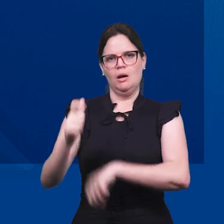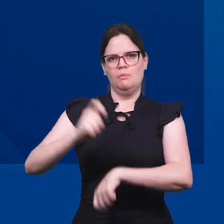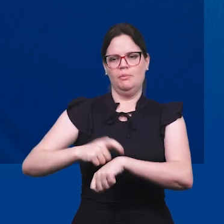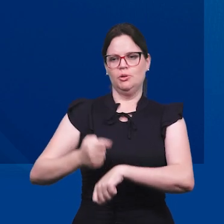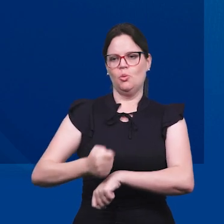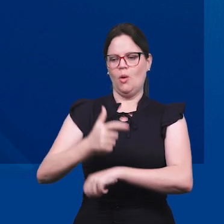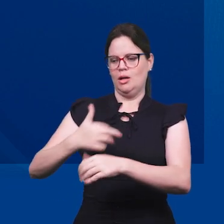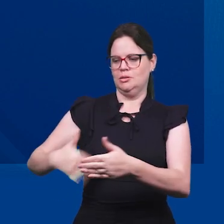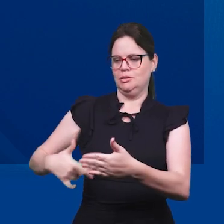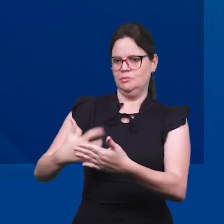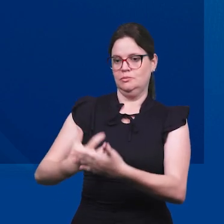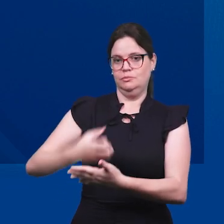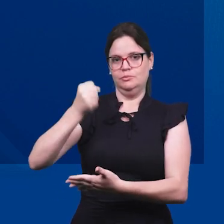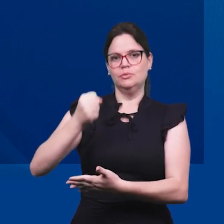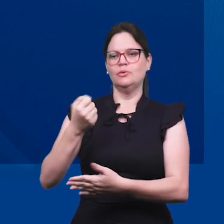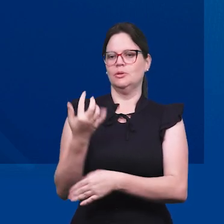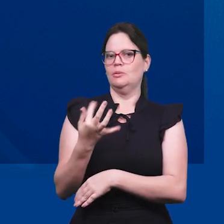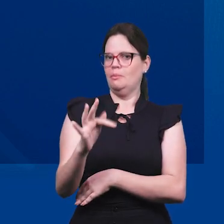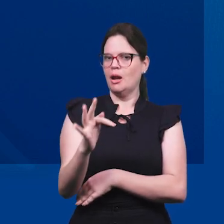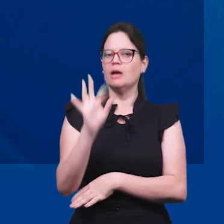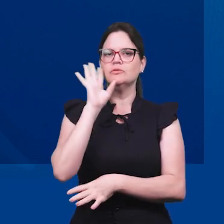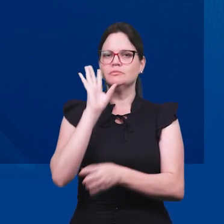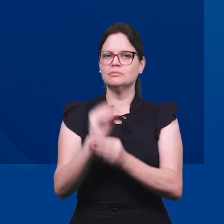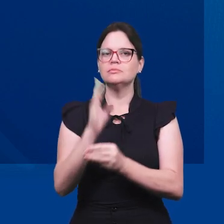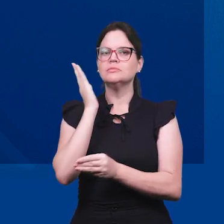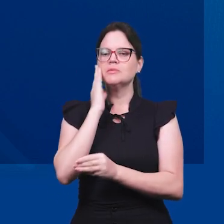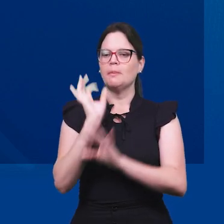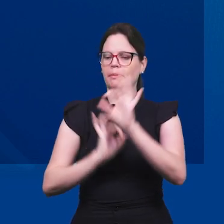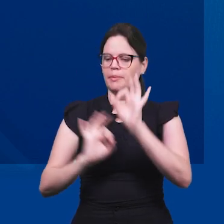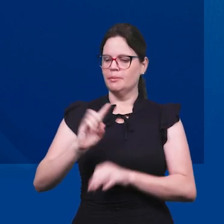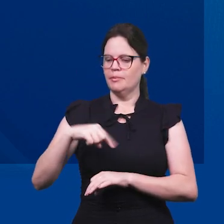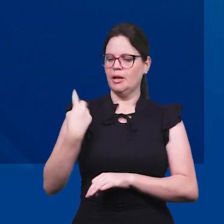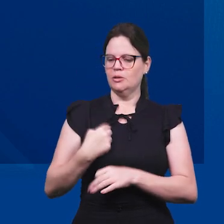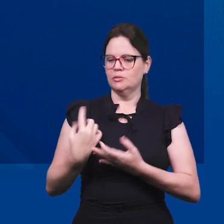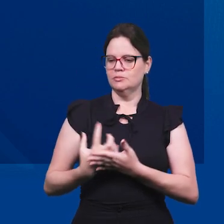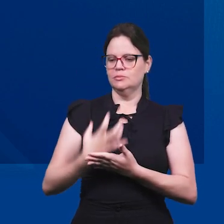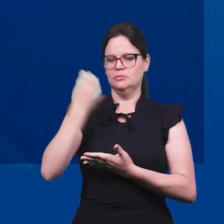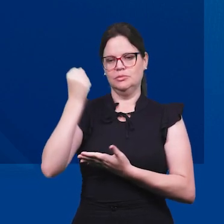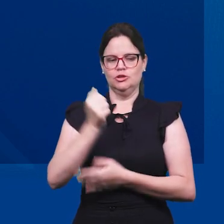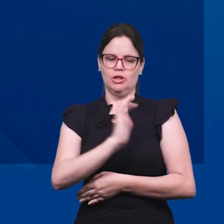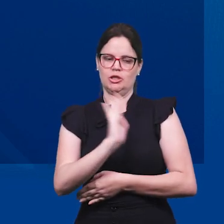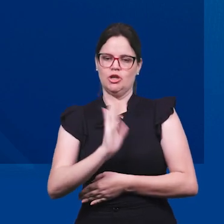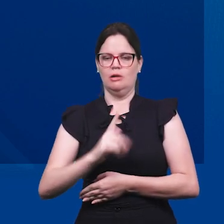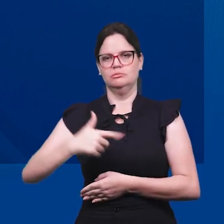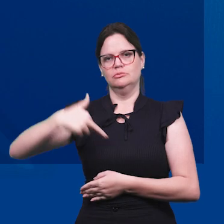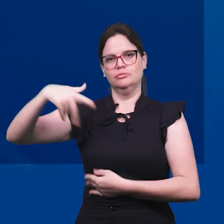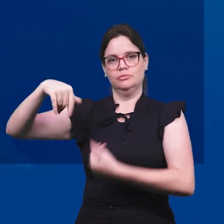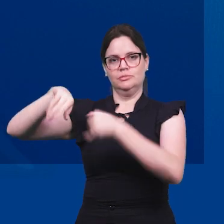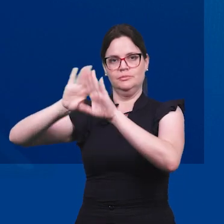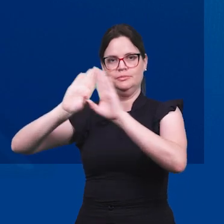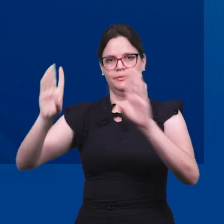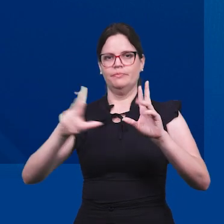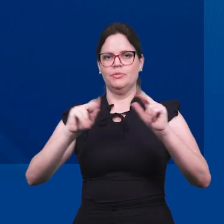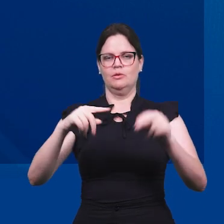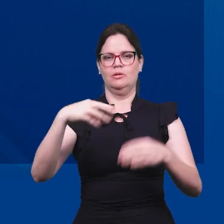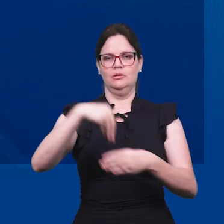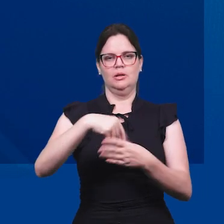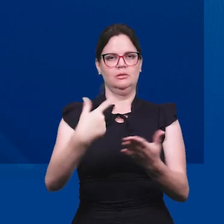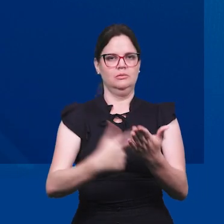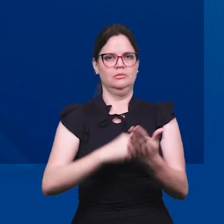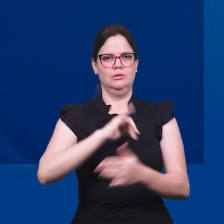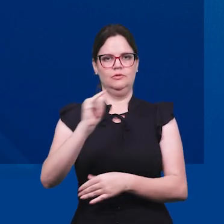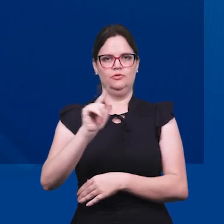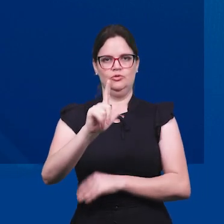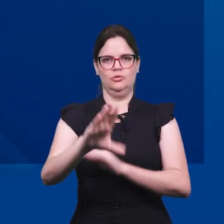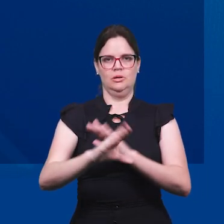é no momento final da igreja, no tempo do breve, a fim de preparar a igreja para o grande dia que é o arrebatamento,